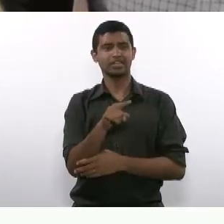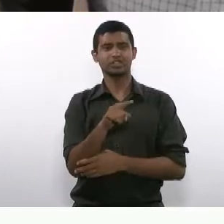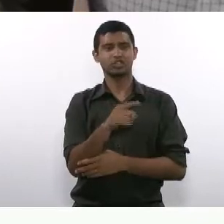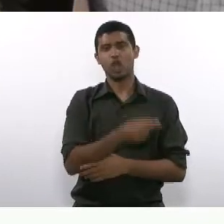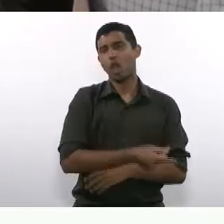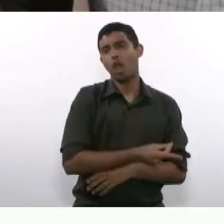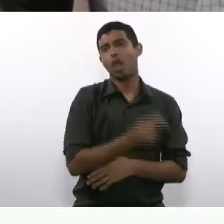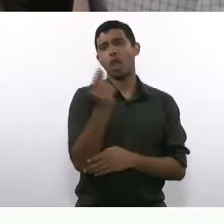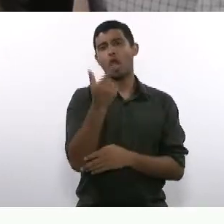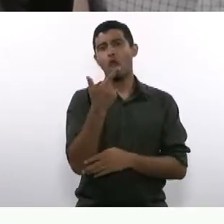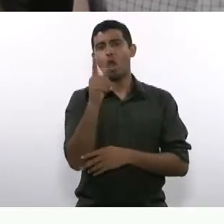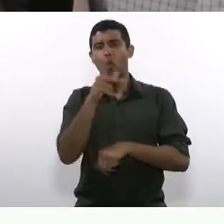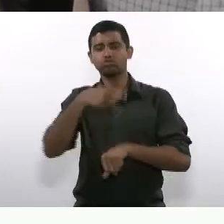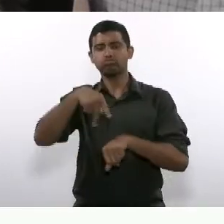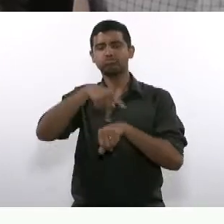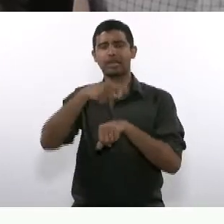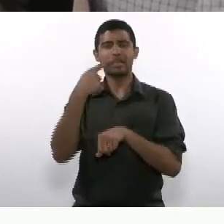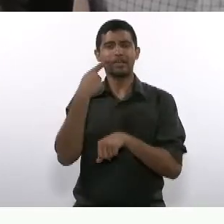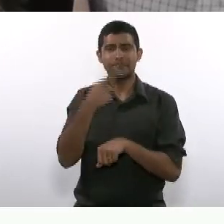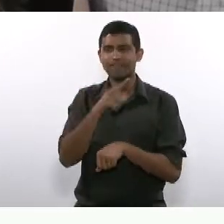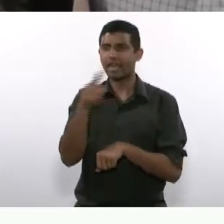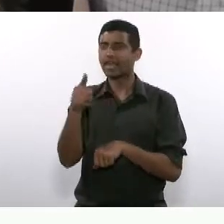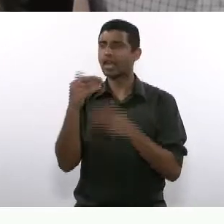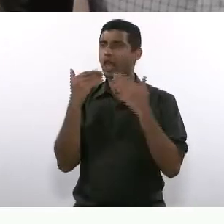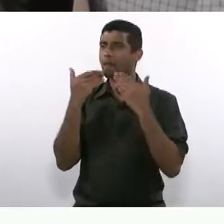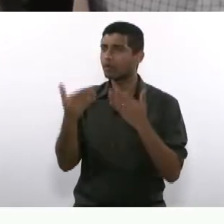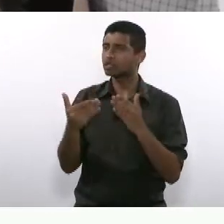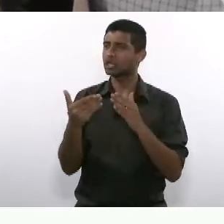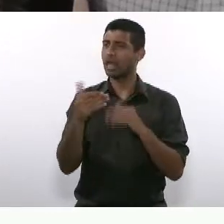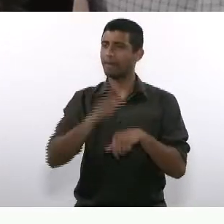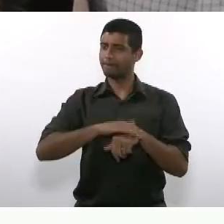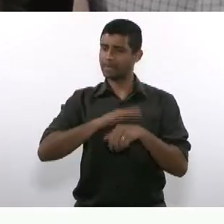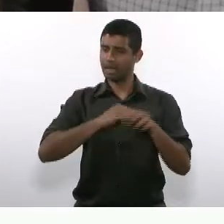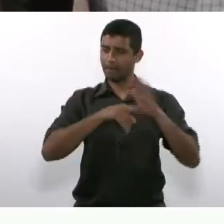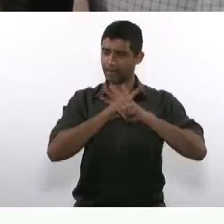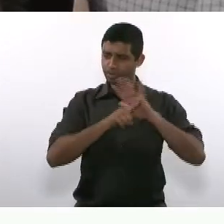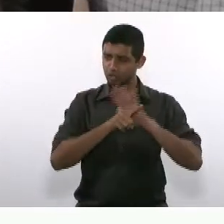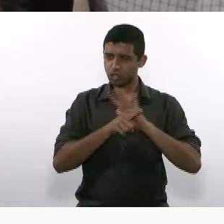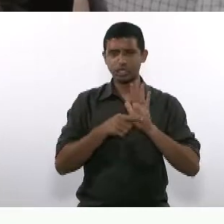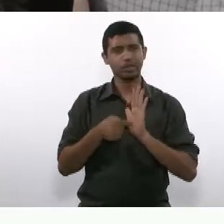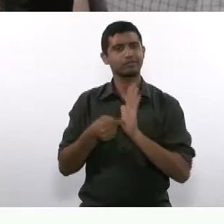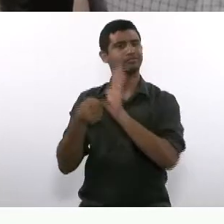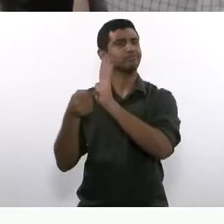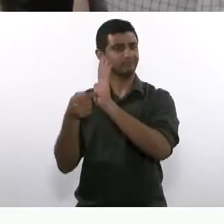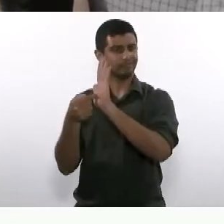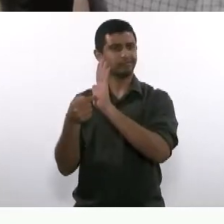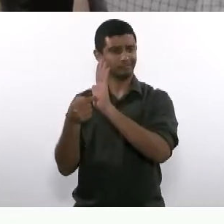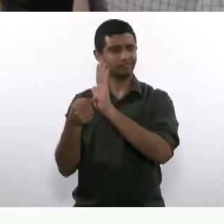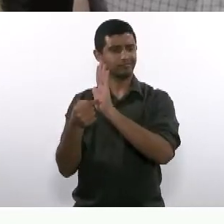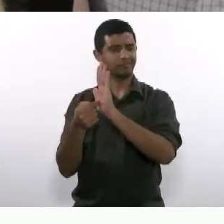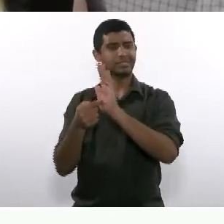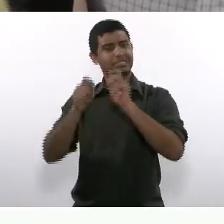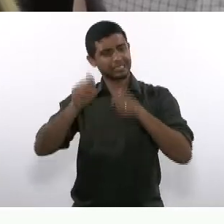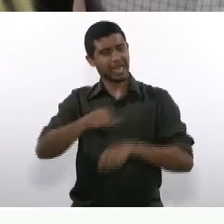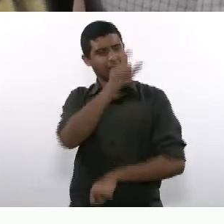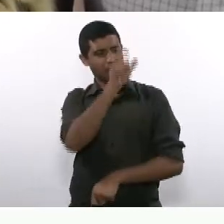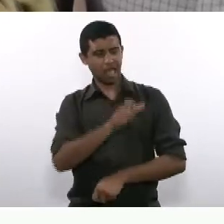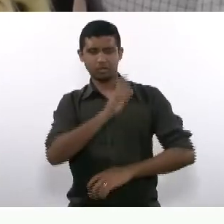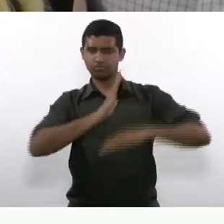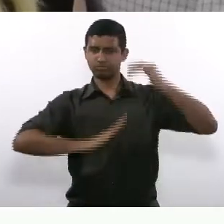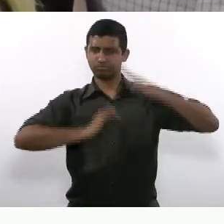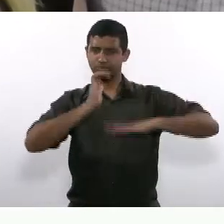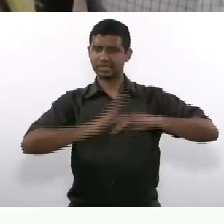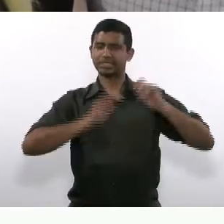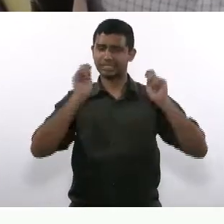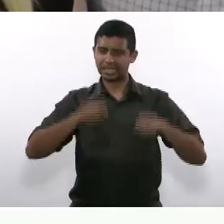vão Brasil afora apresentar os seus objetos de estudos, o que os torna capazes de atrair eventos para o Rio